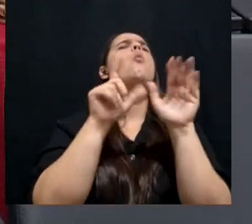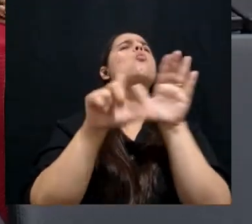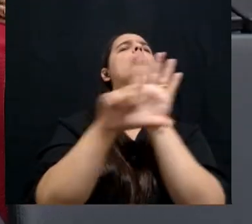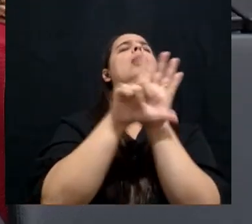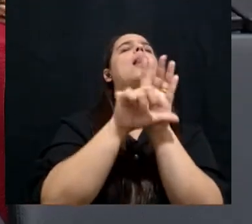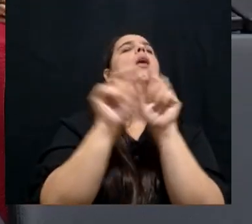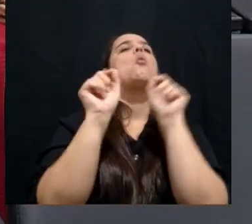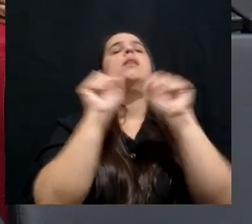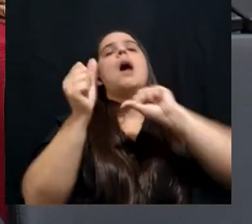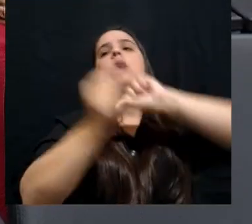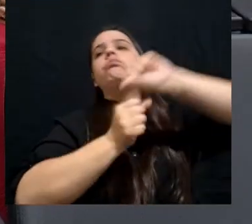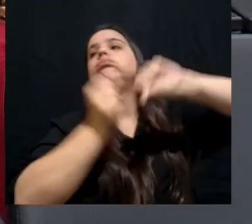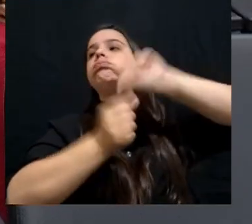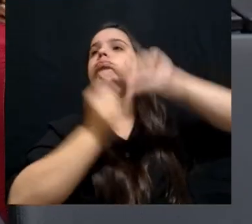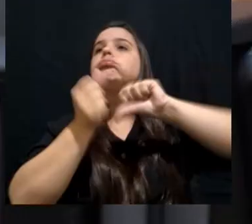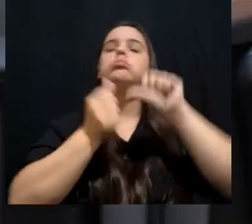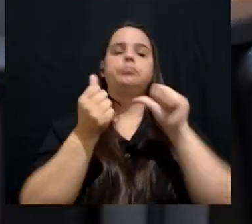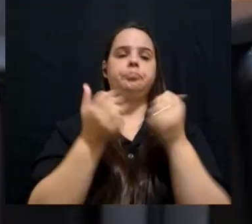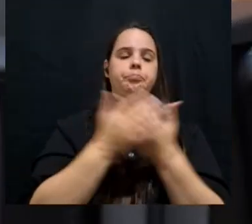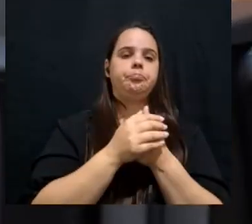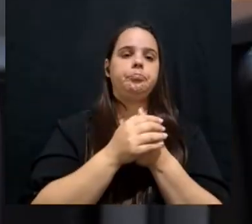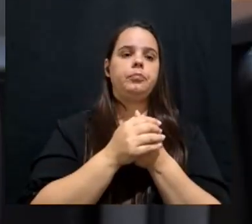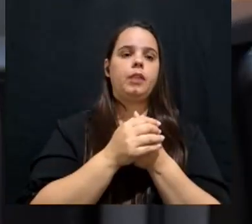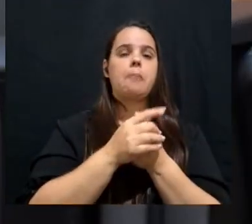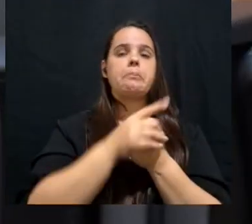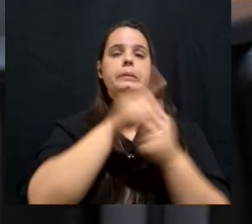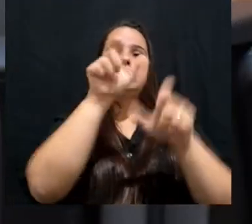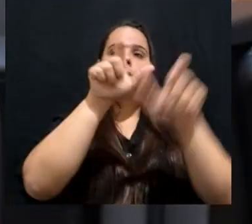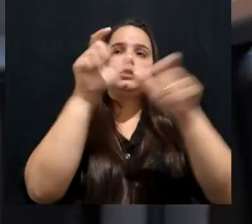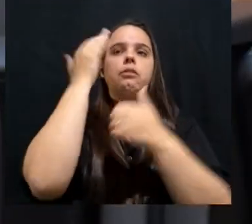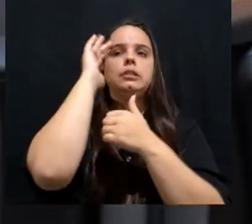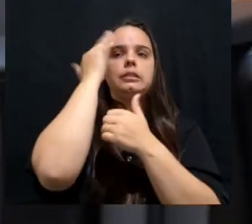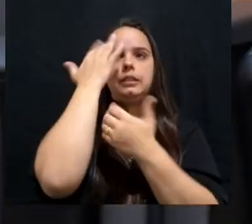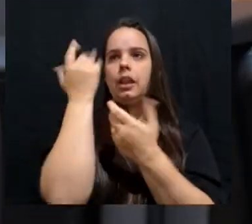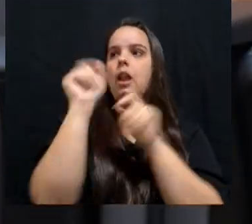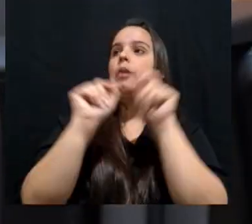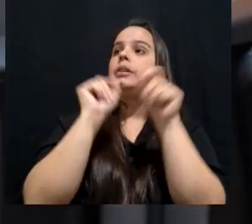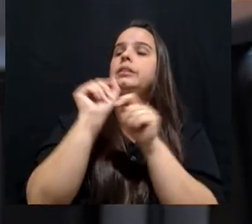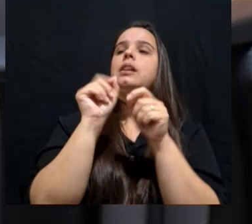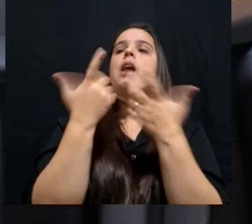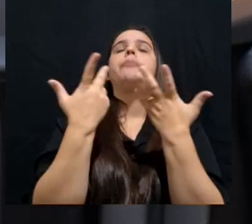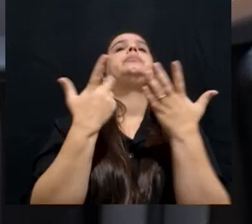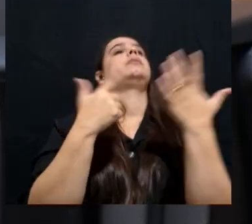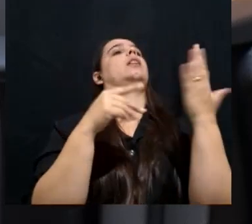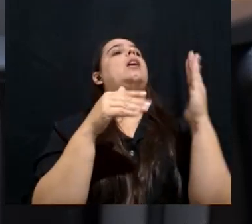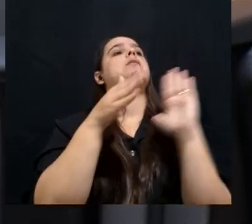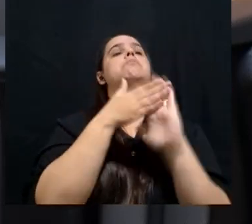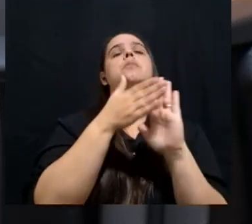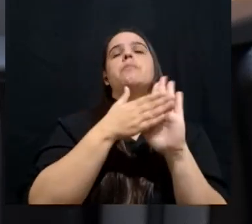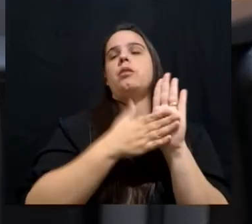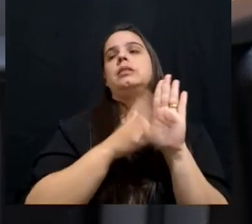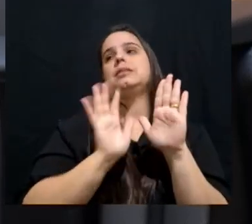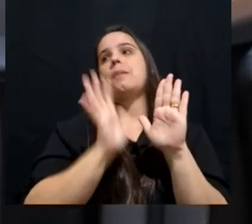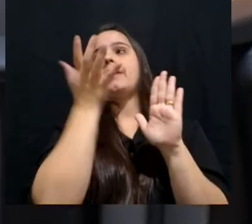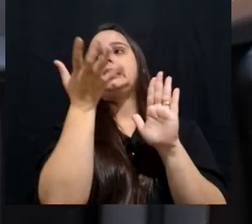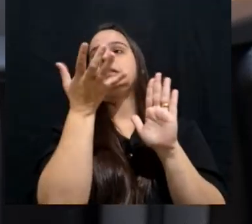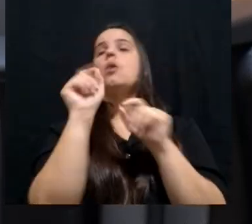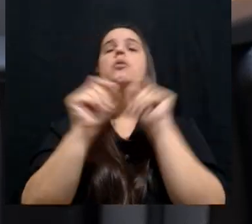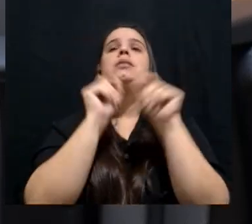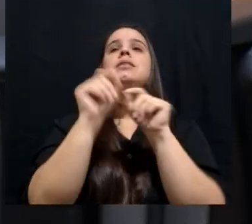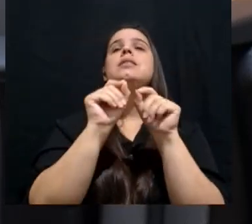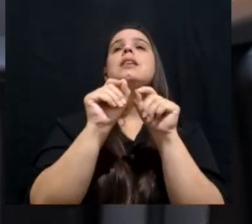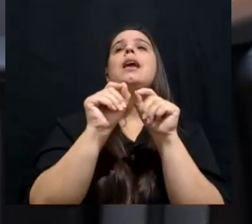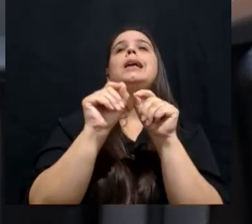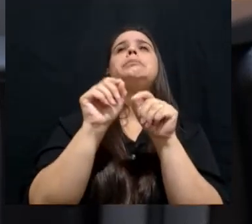essa solicitação, o pessoal entender. Olha, essa demanda ela surgiu para o nosso gabinete após algumas visitas, né, nas